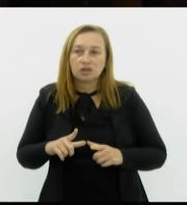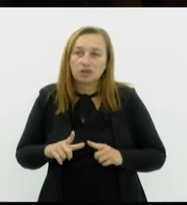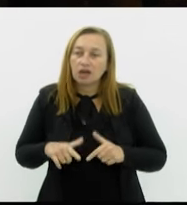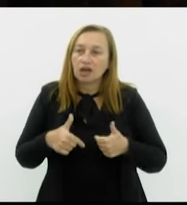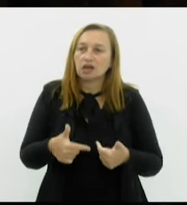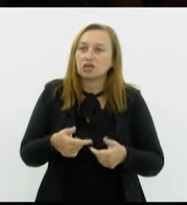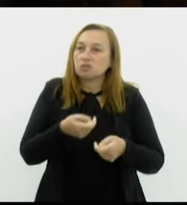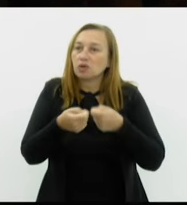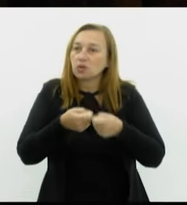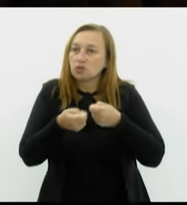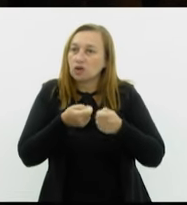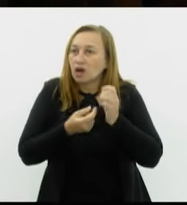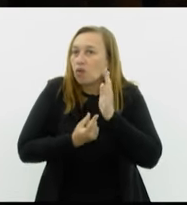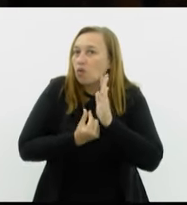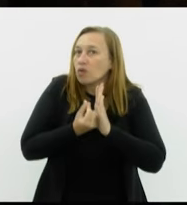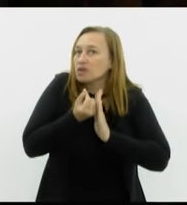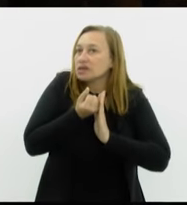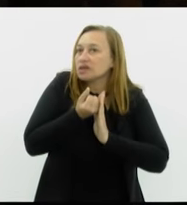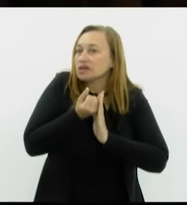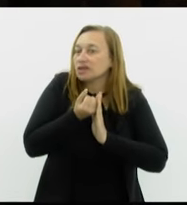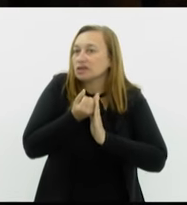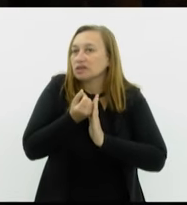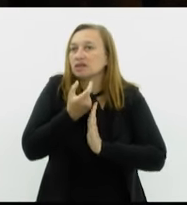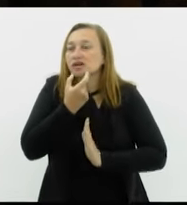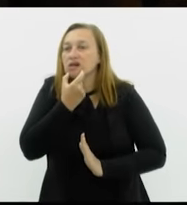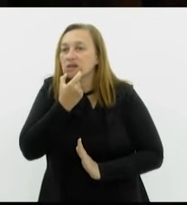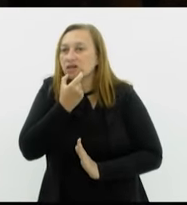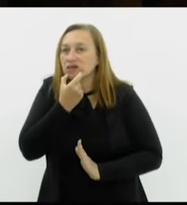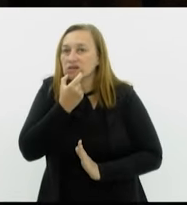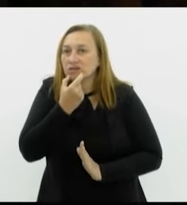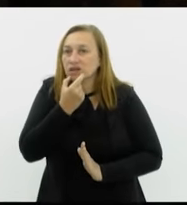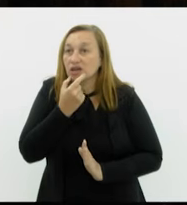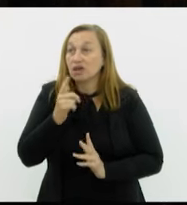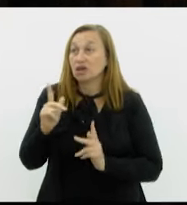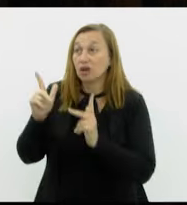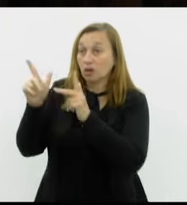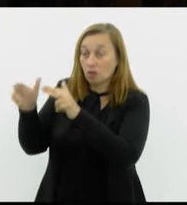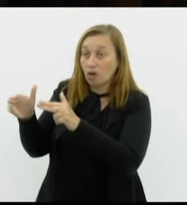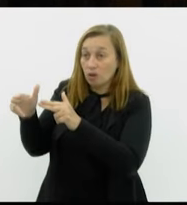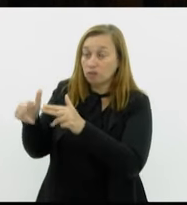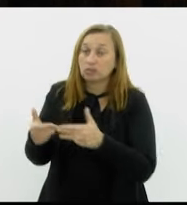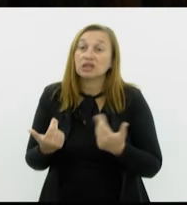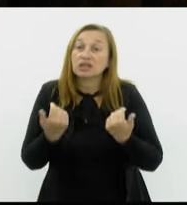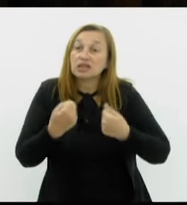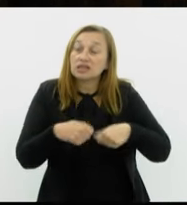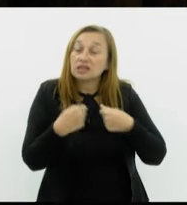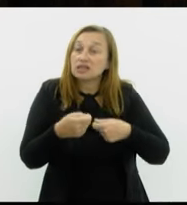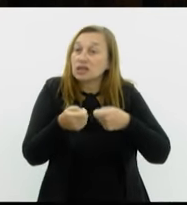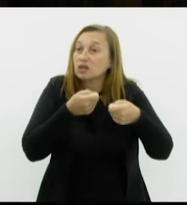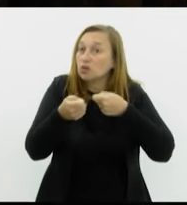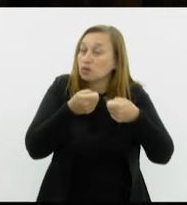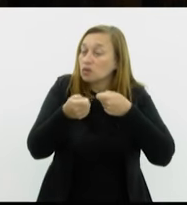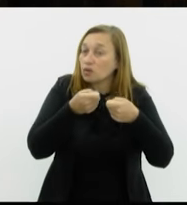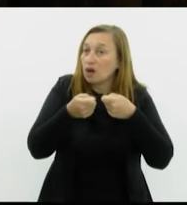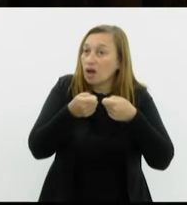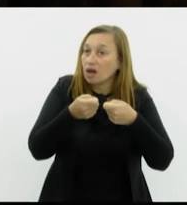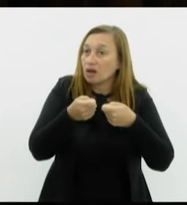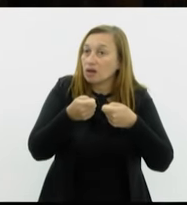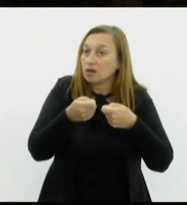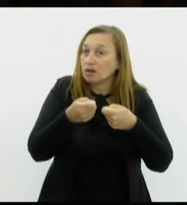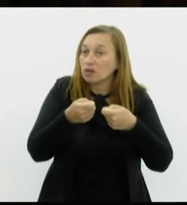orçamento, né, na Inglaterra, em função da necessidade de controlar, na época, o rei.